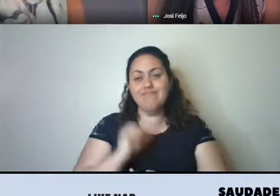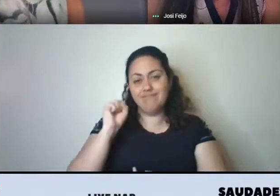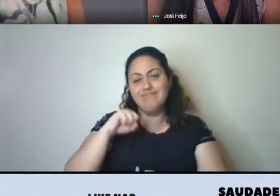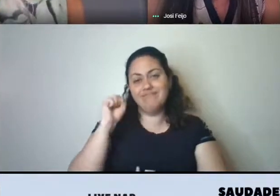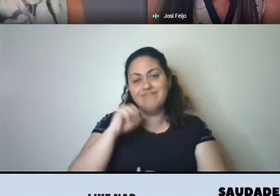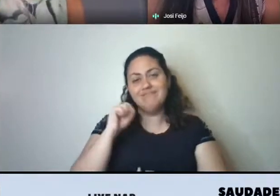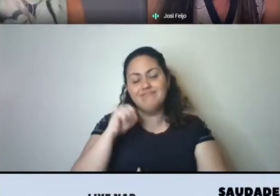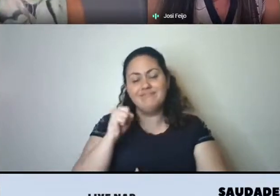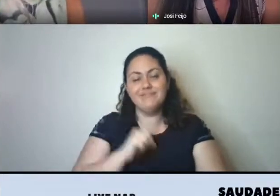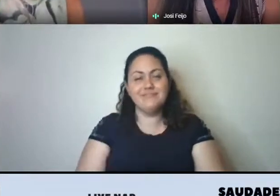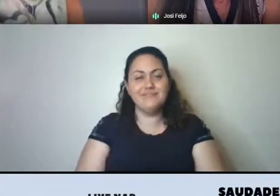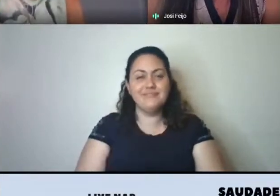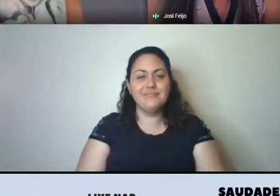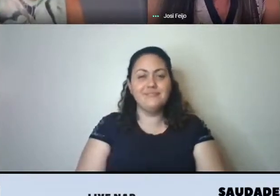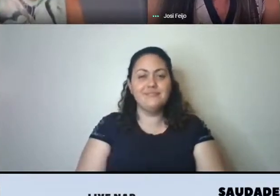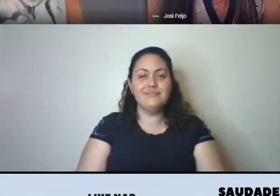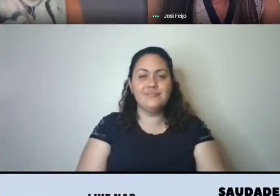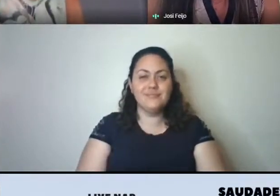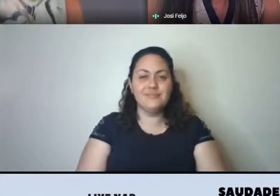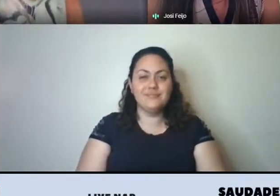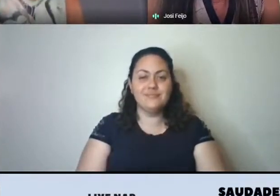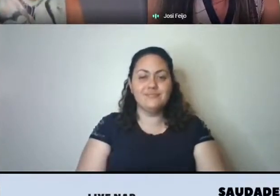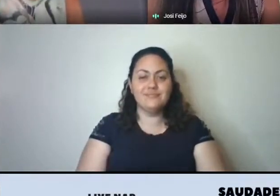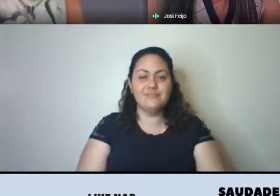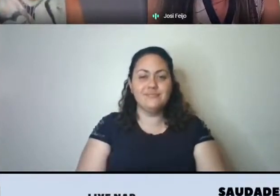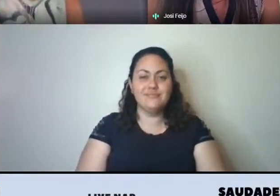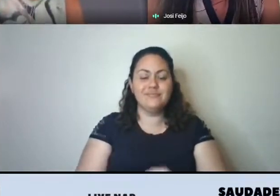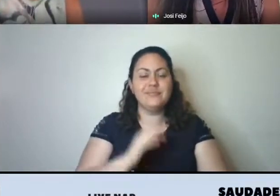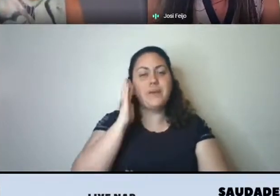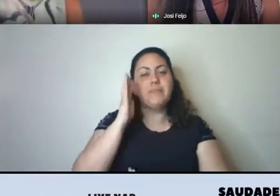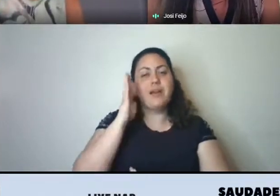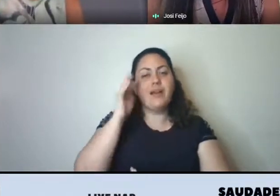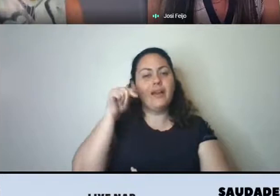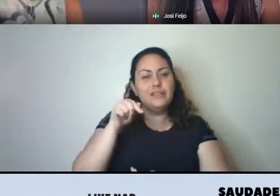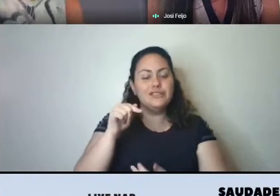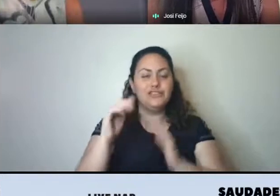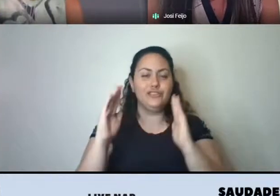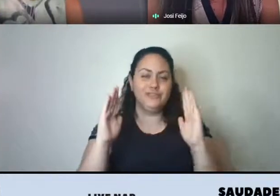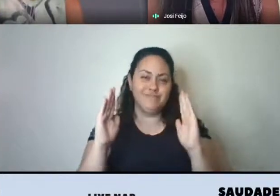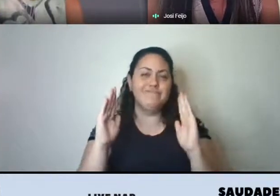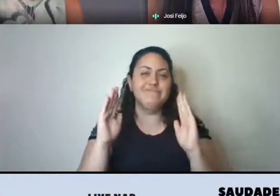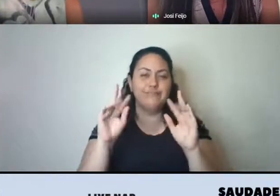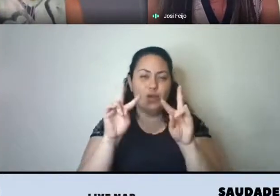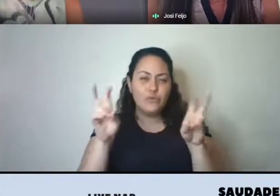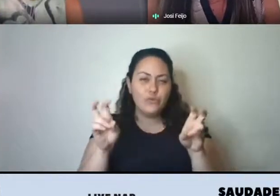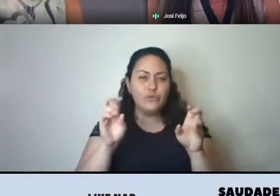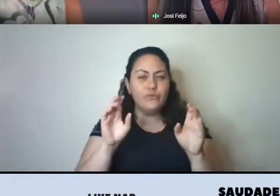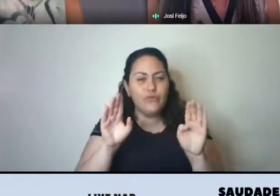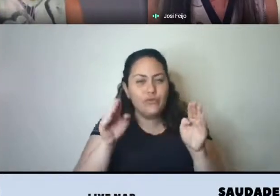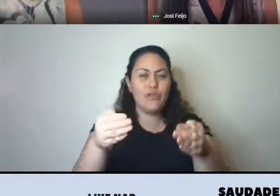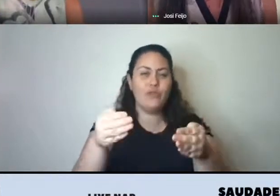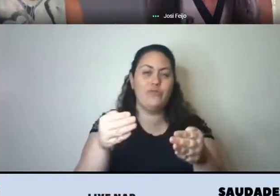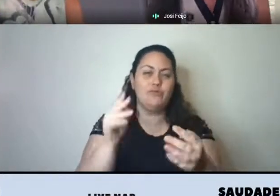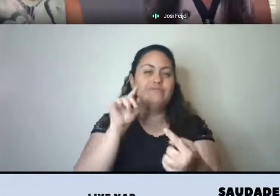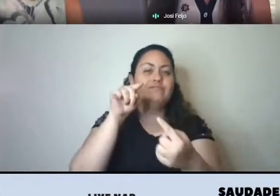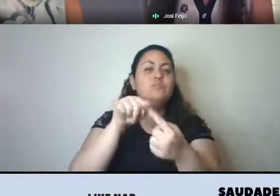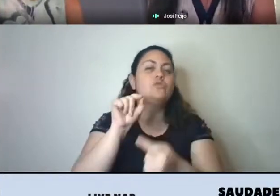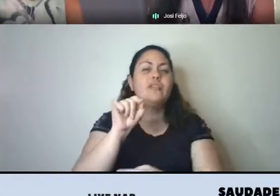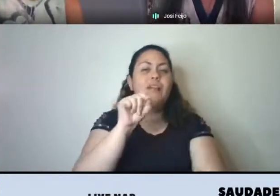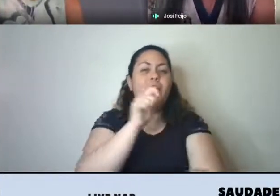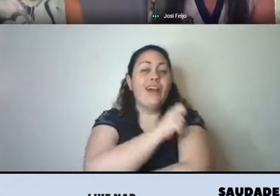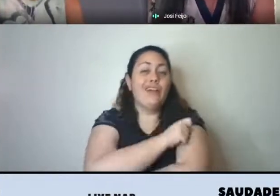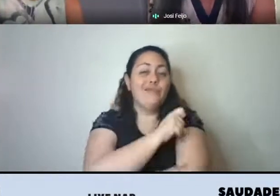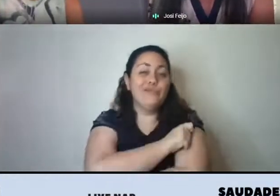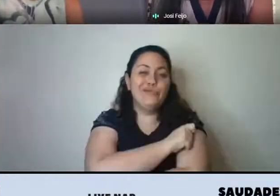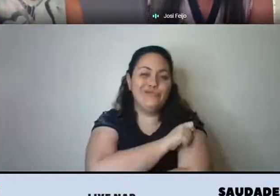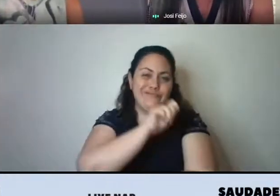Sim. Então, dentro disso, né, pensando para o nosso público-alvo aí, né, os alunos da